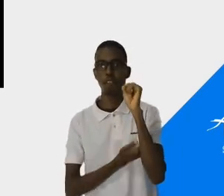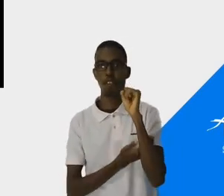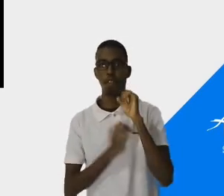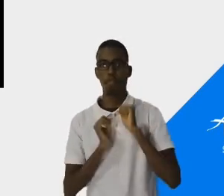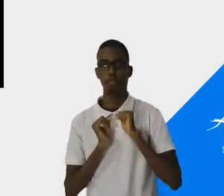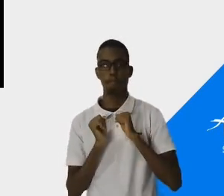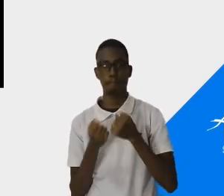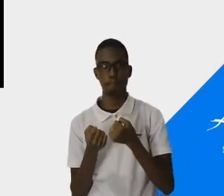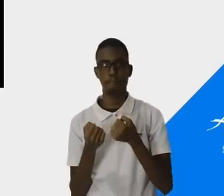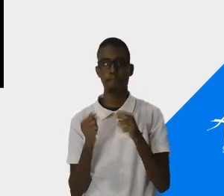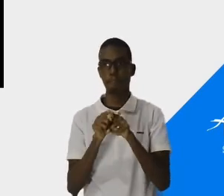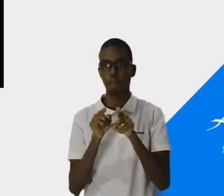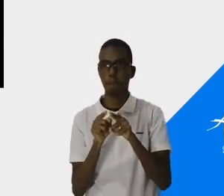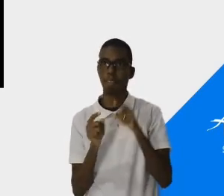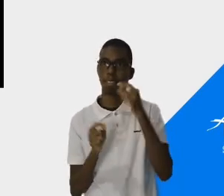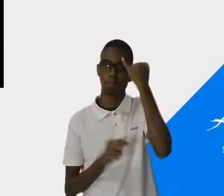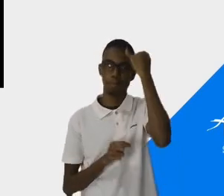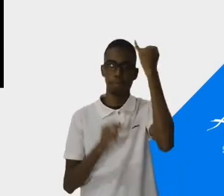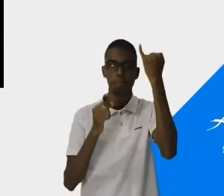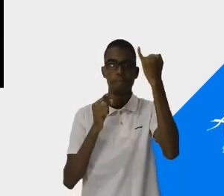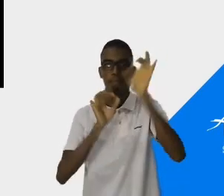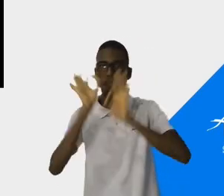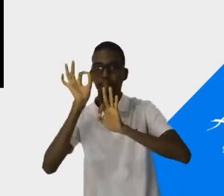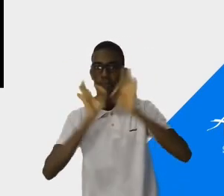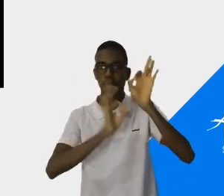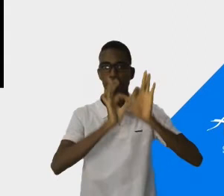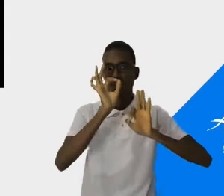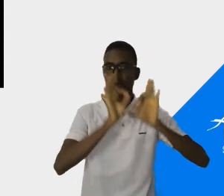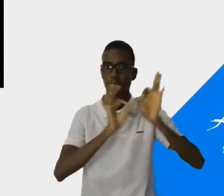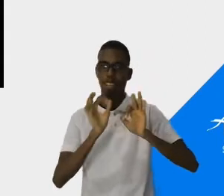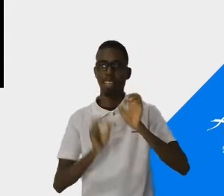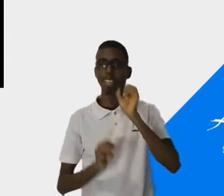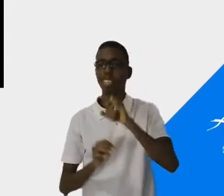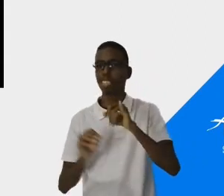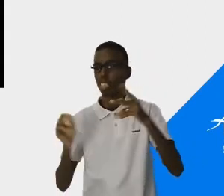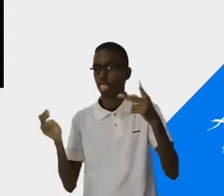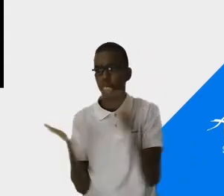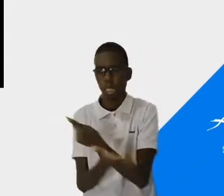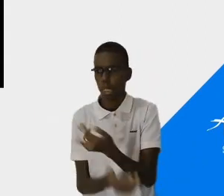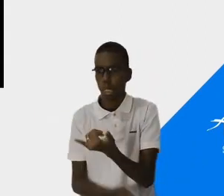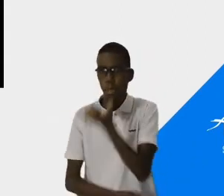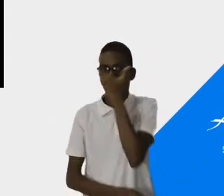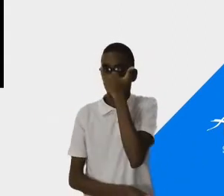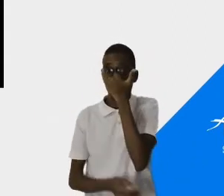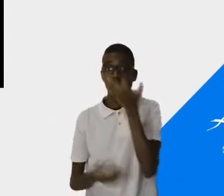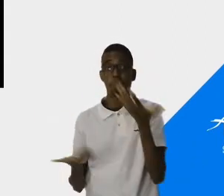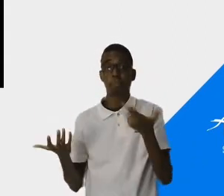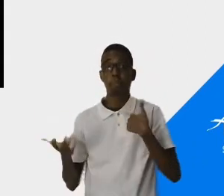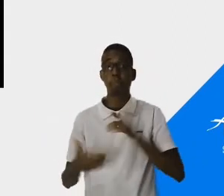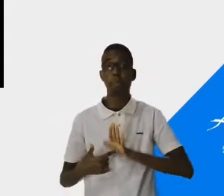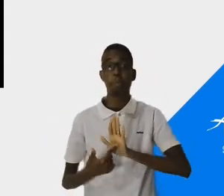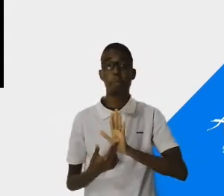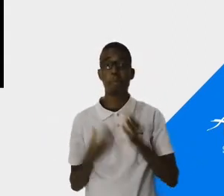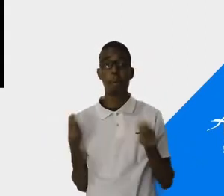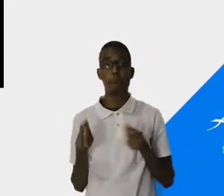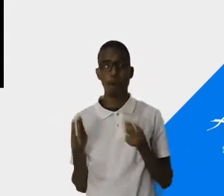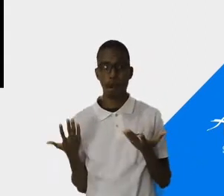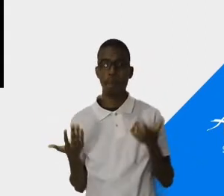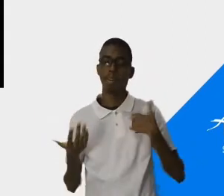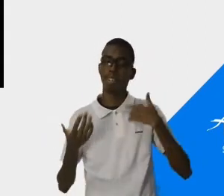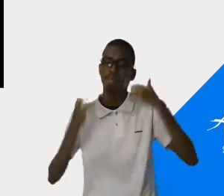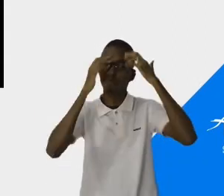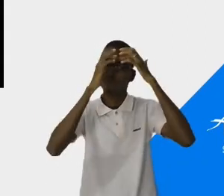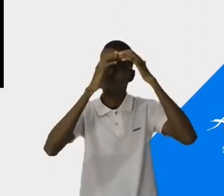e modificar frente ao fracasso, que aí temos uma flexibilidade cognitiva. E